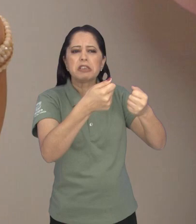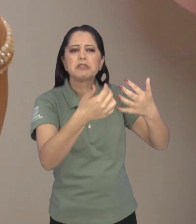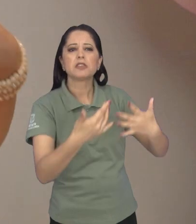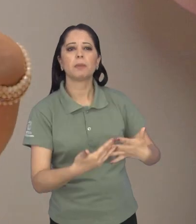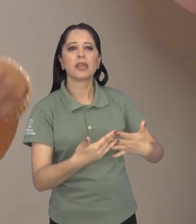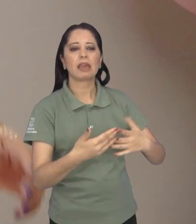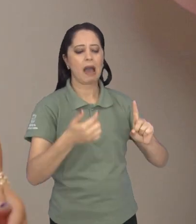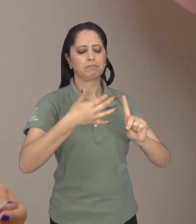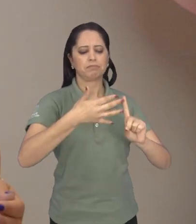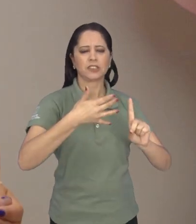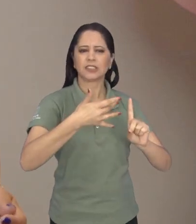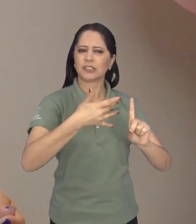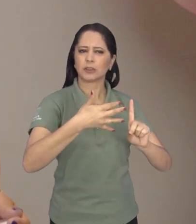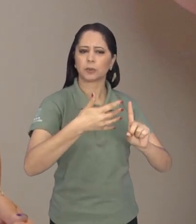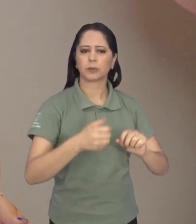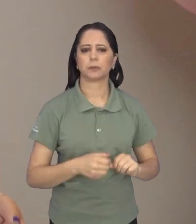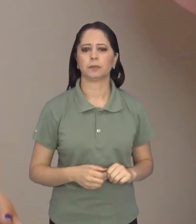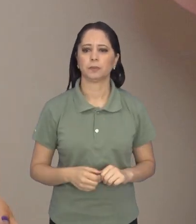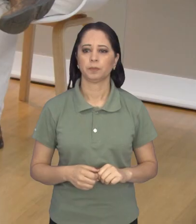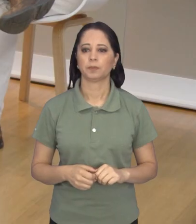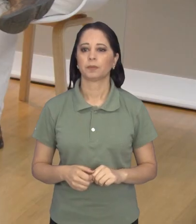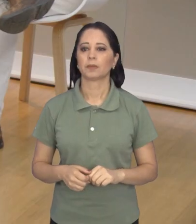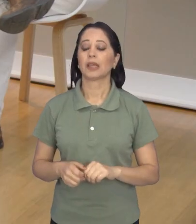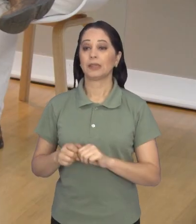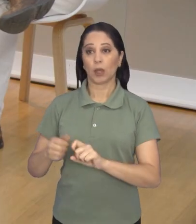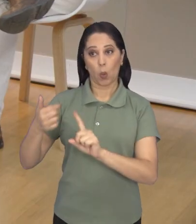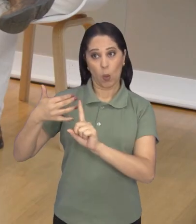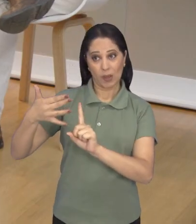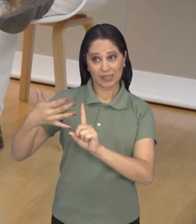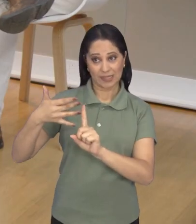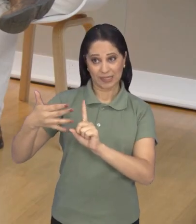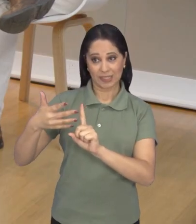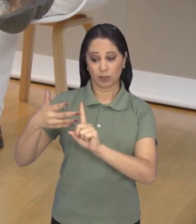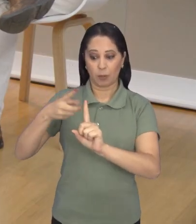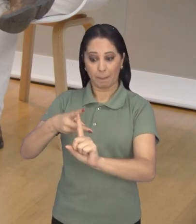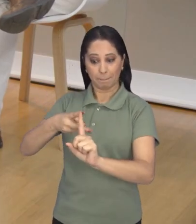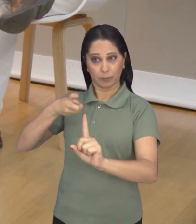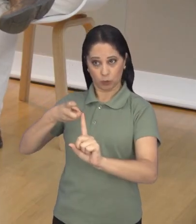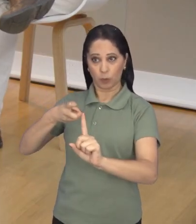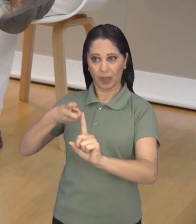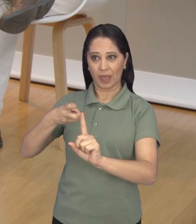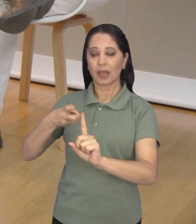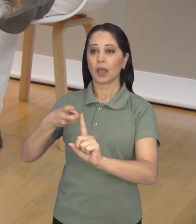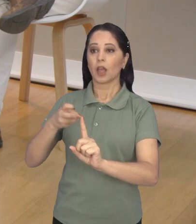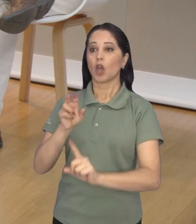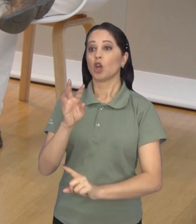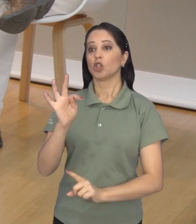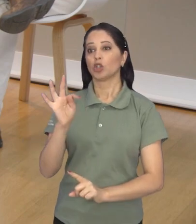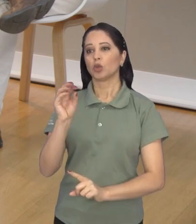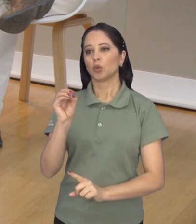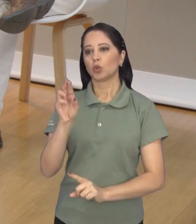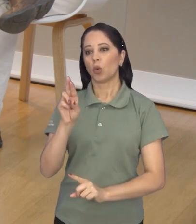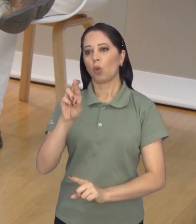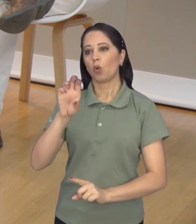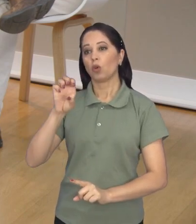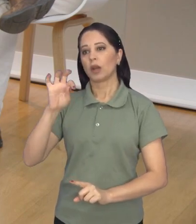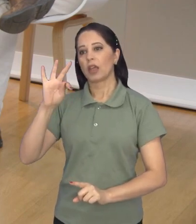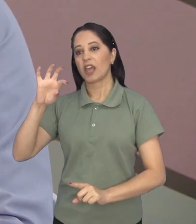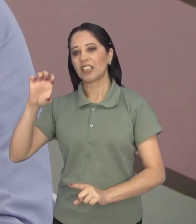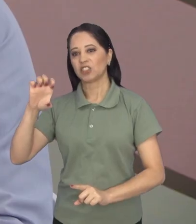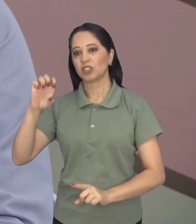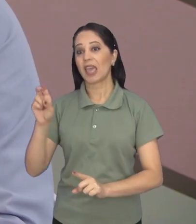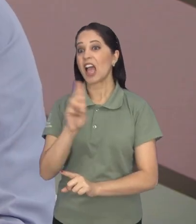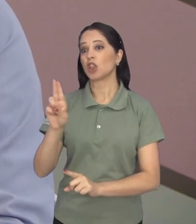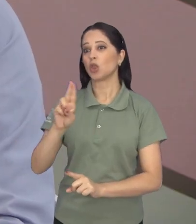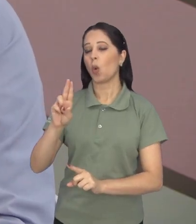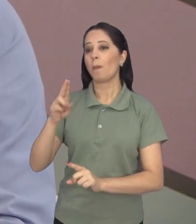telespectador esta síndrome? Muito bem. Veja bem, a síndrome de Tourette, francês, né, esse nome, ela envolve uma